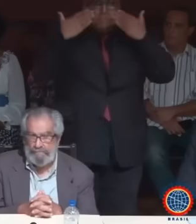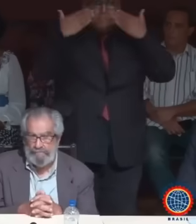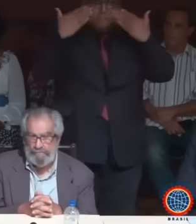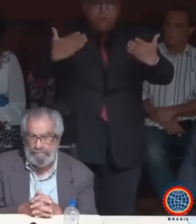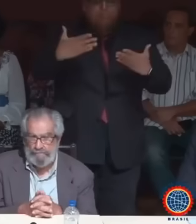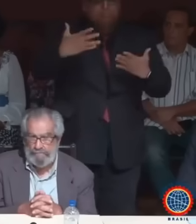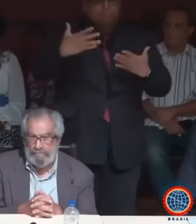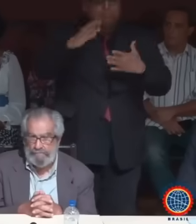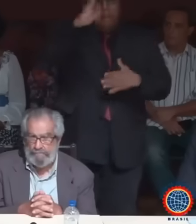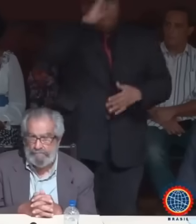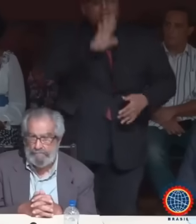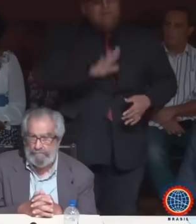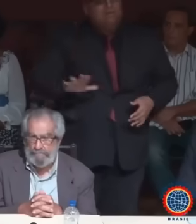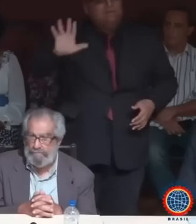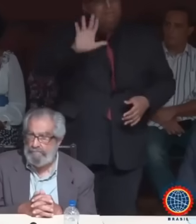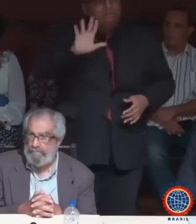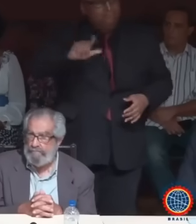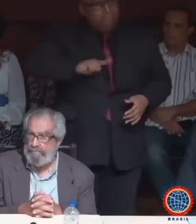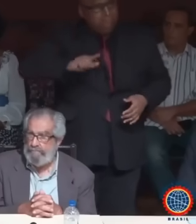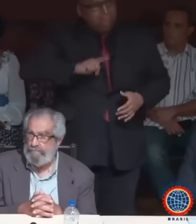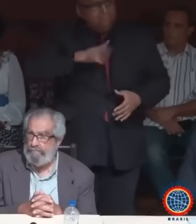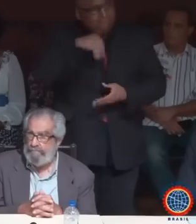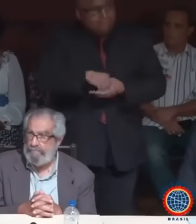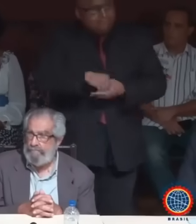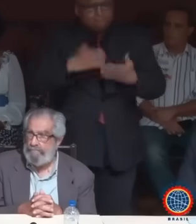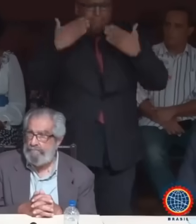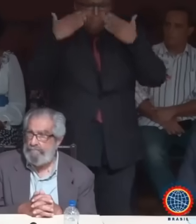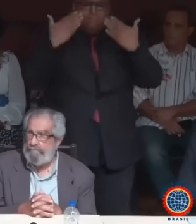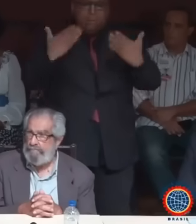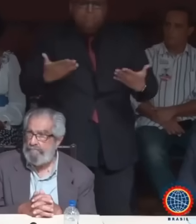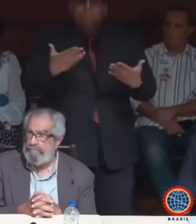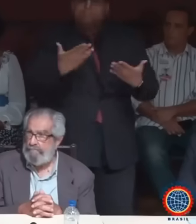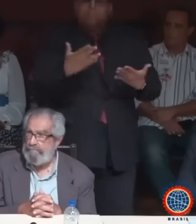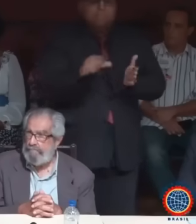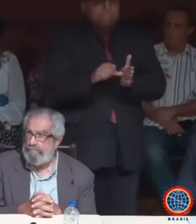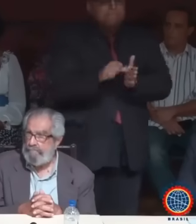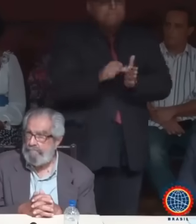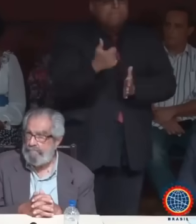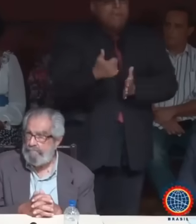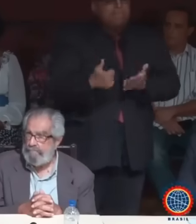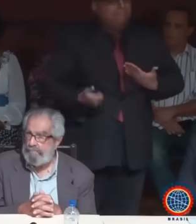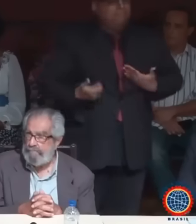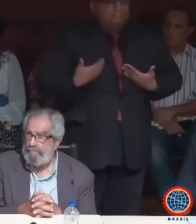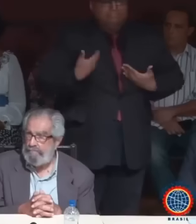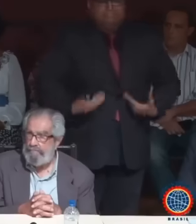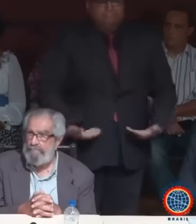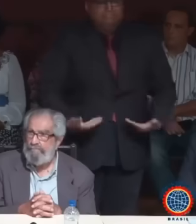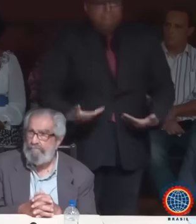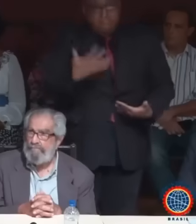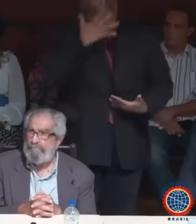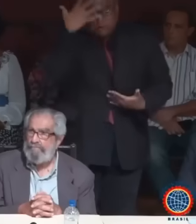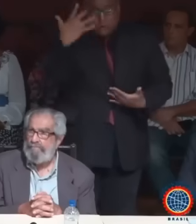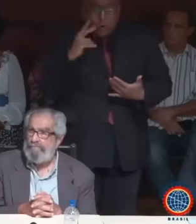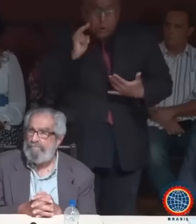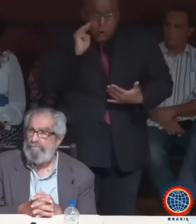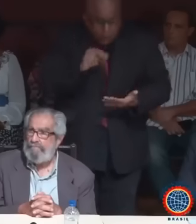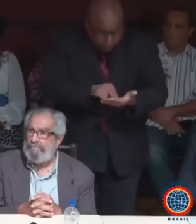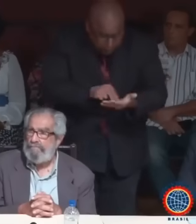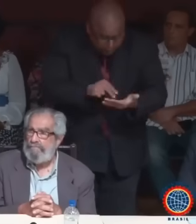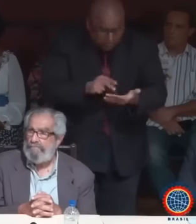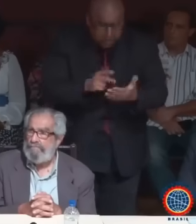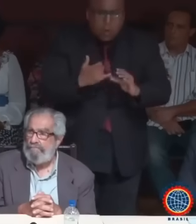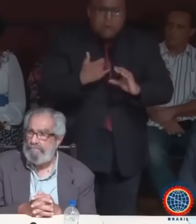ao país, eu já fui prefeito de São Paulo, mas me apresento ao país pela primeira vez, a pessoa que recebe de boa fé